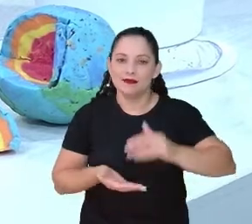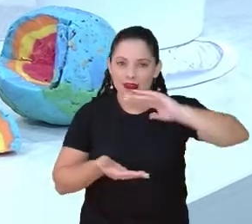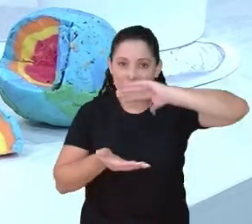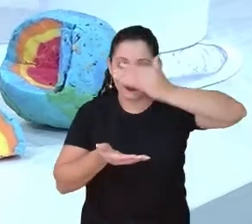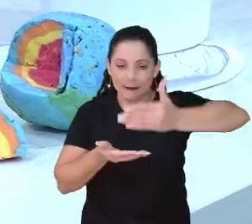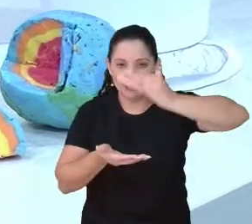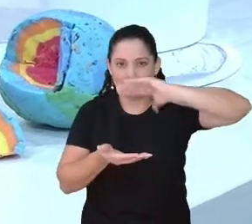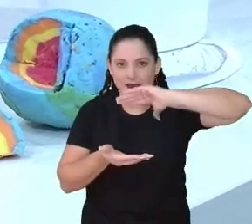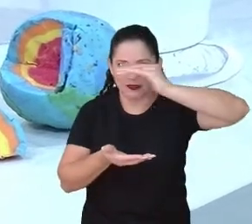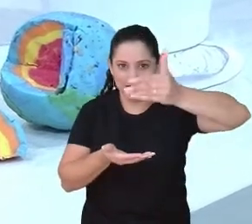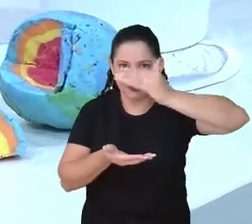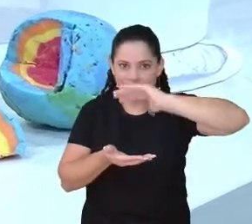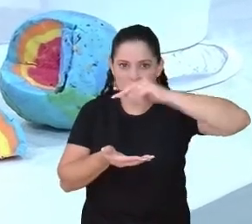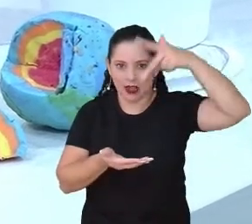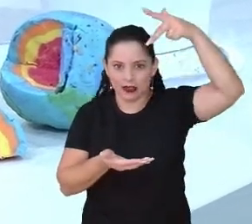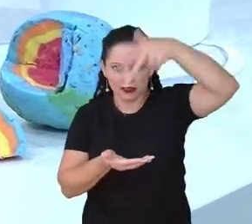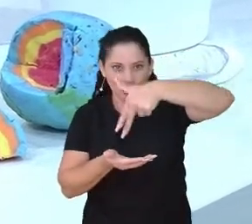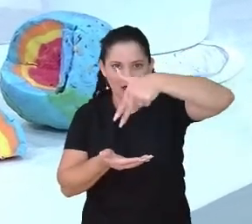parte superior.